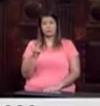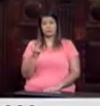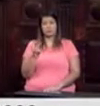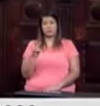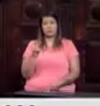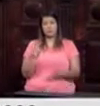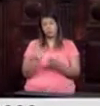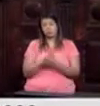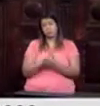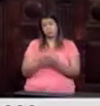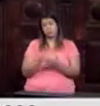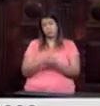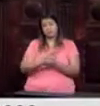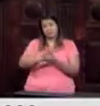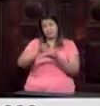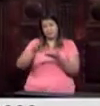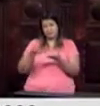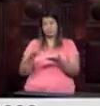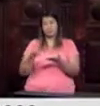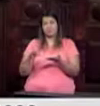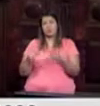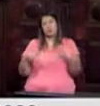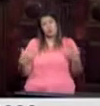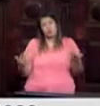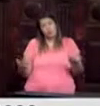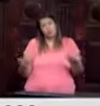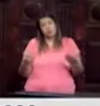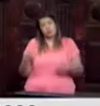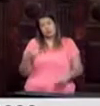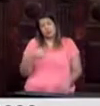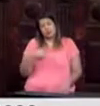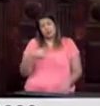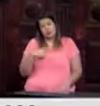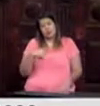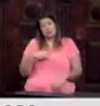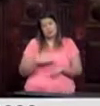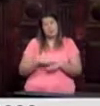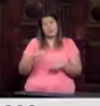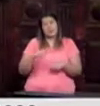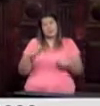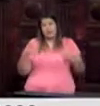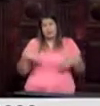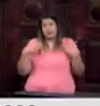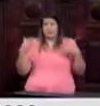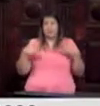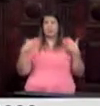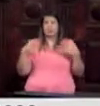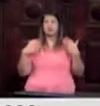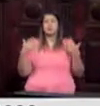alguma virtude ou que tenha o mais longínquo entusiasmo